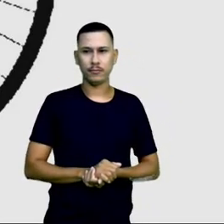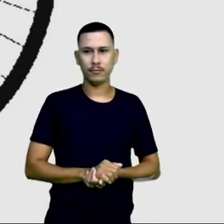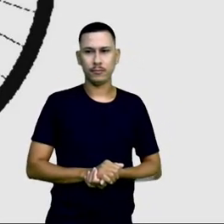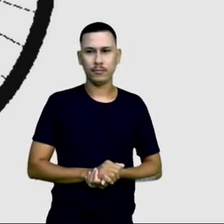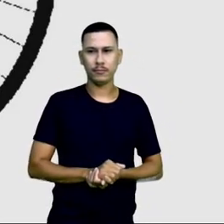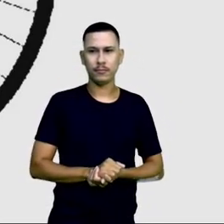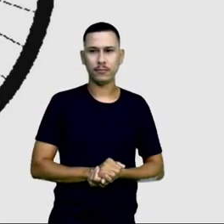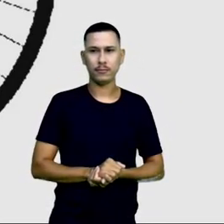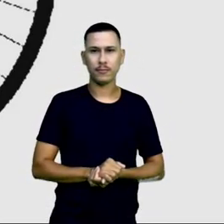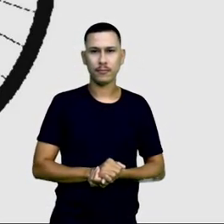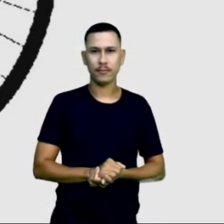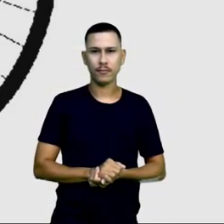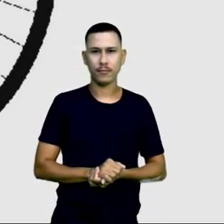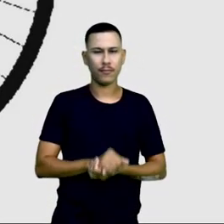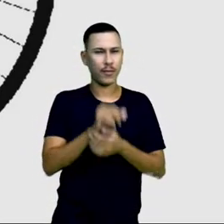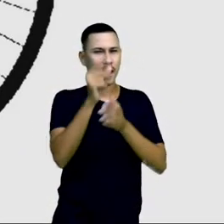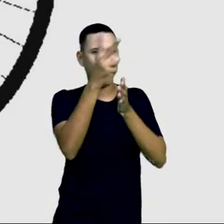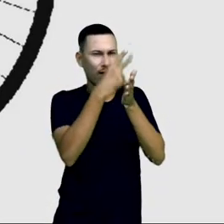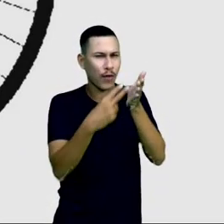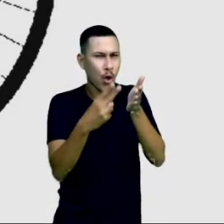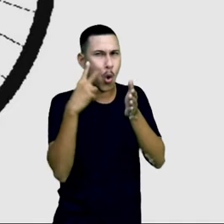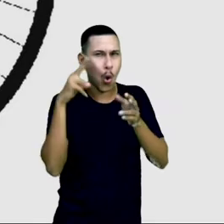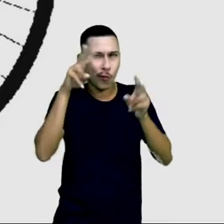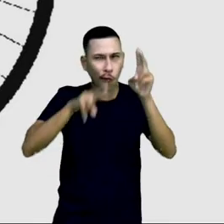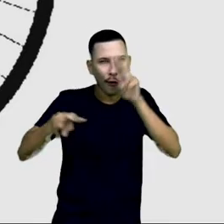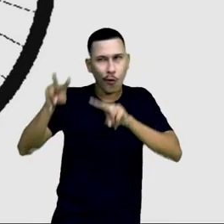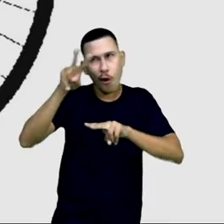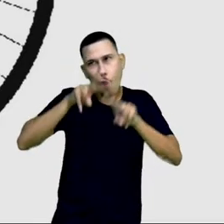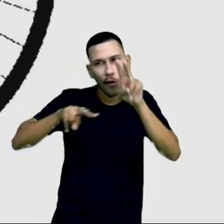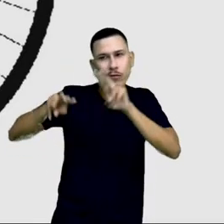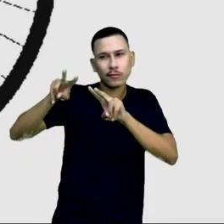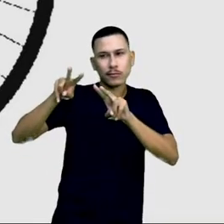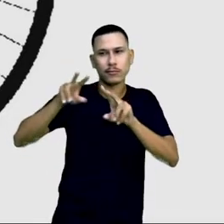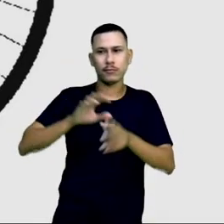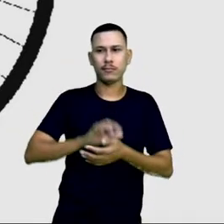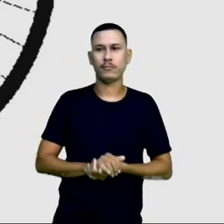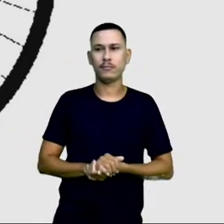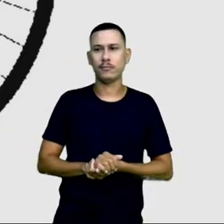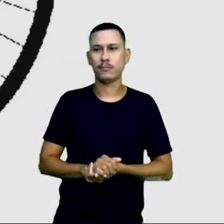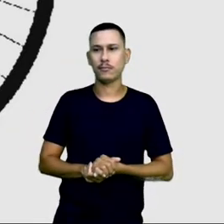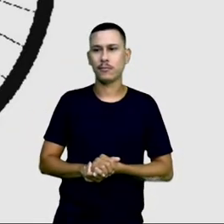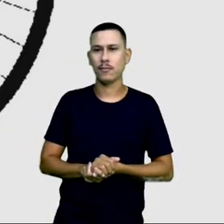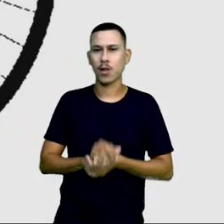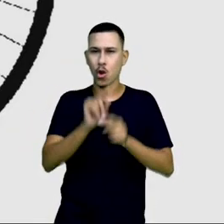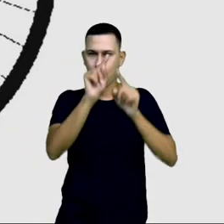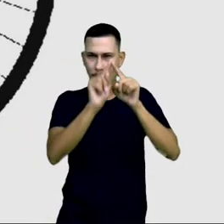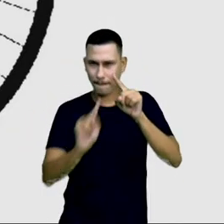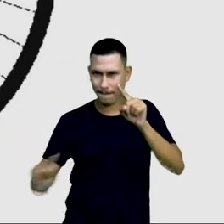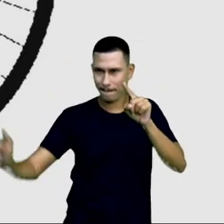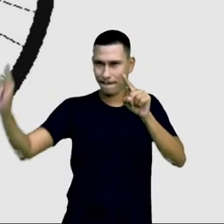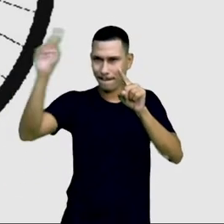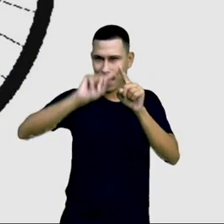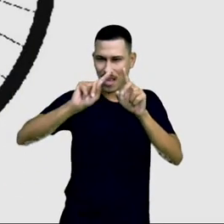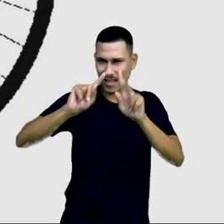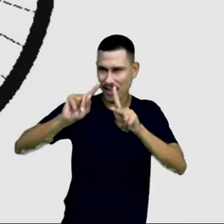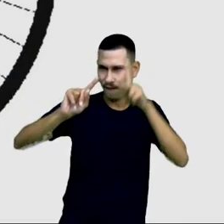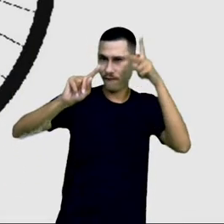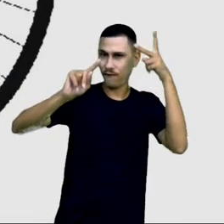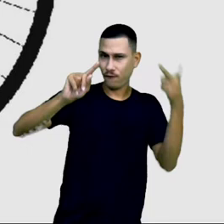Então, a gente tem durante toda essa figura aqui, tá certo? Uma borda, que está